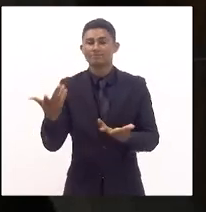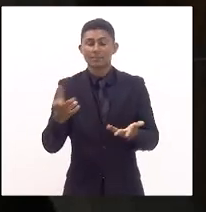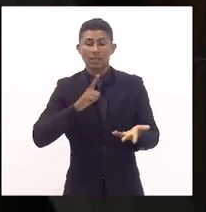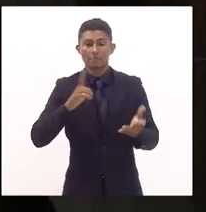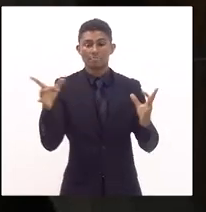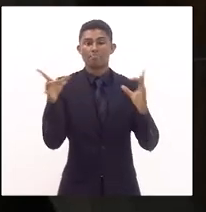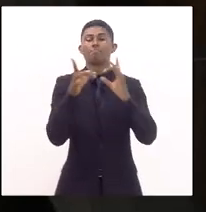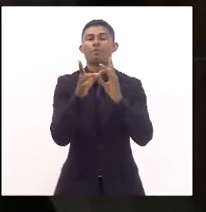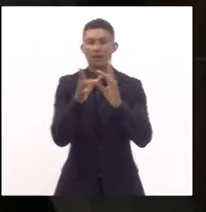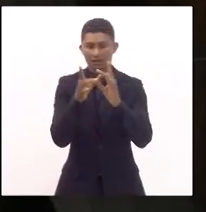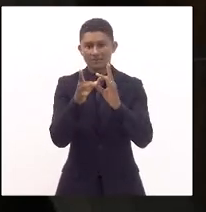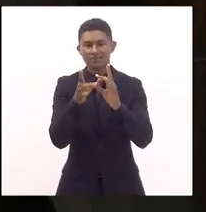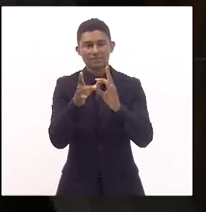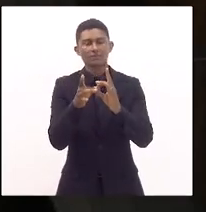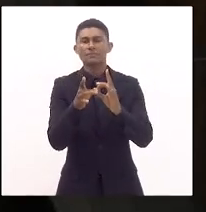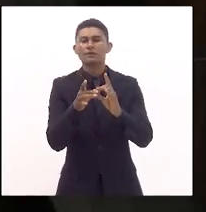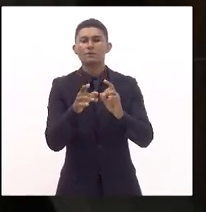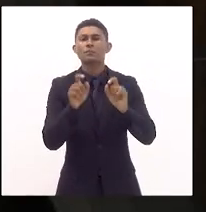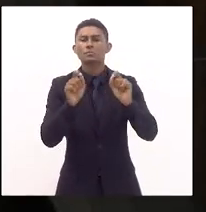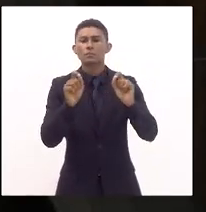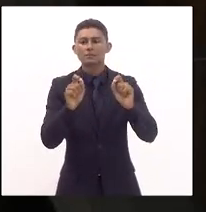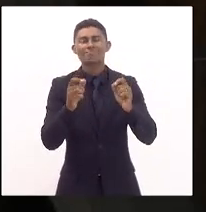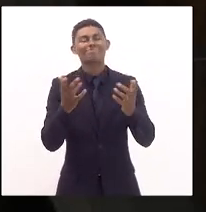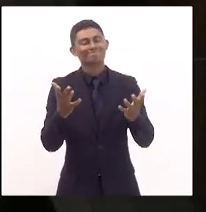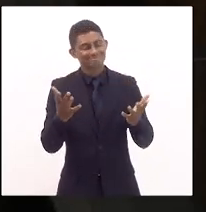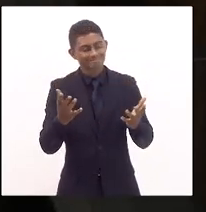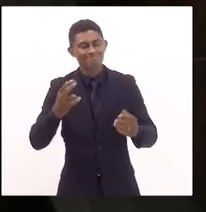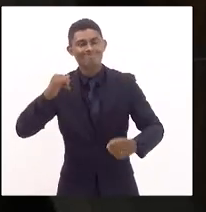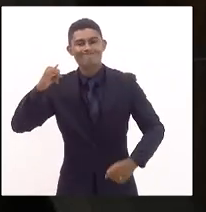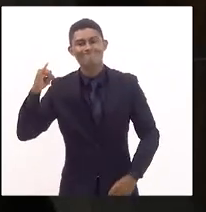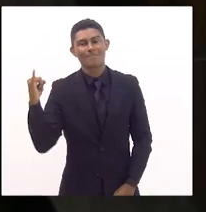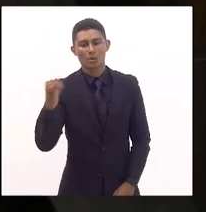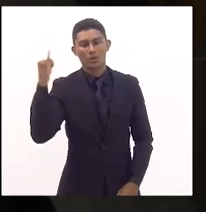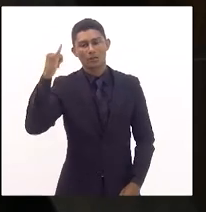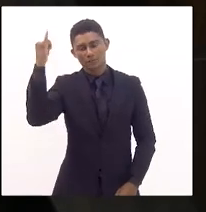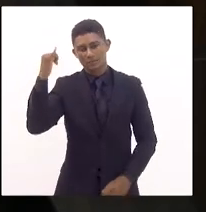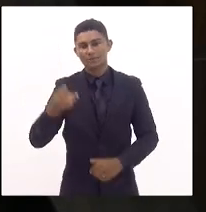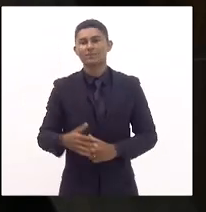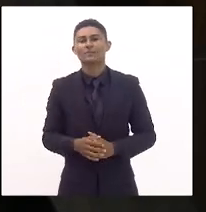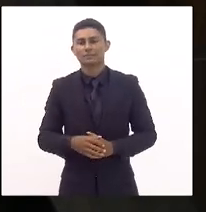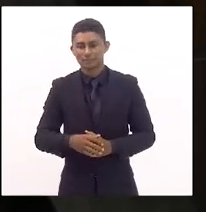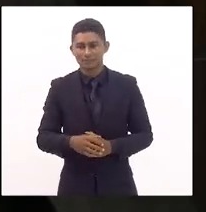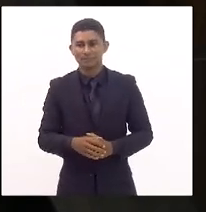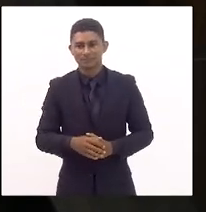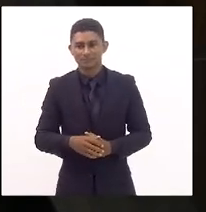que contou com uma importantíssima, aliás, insubstituível